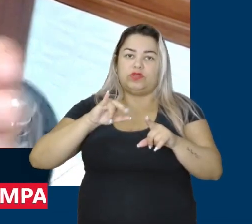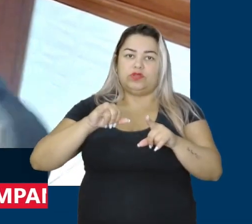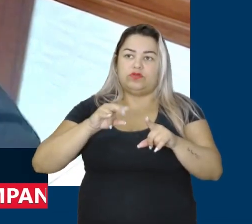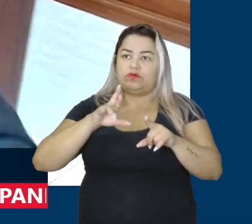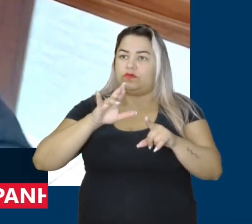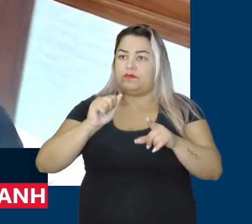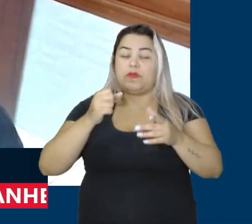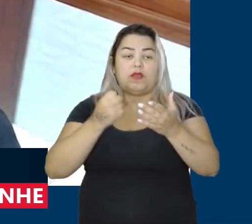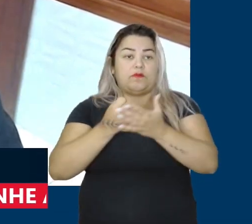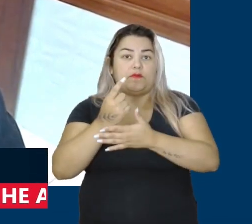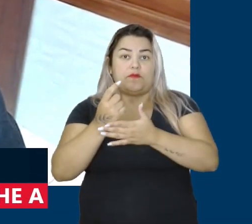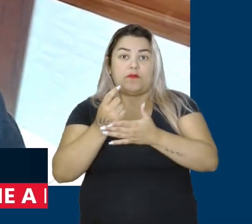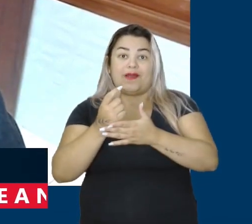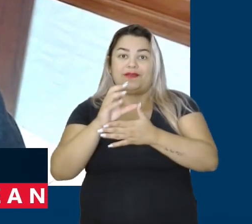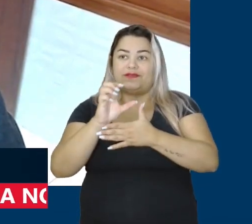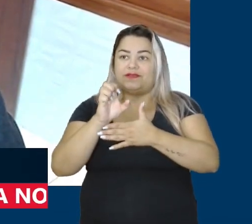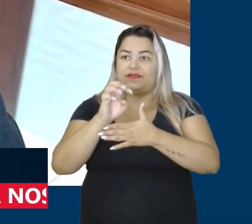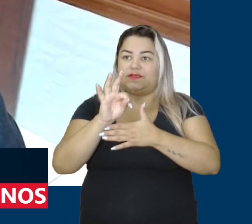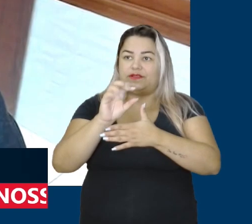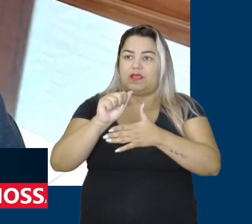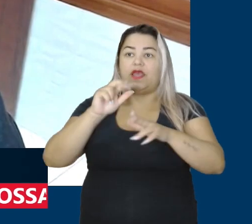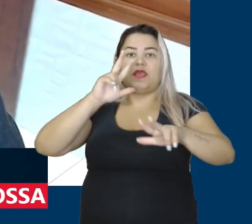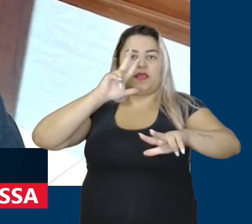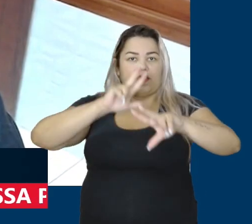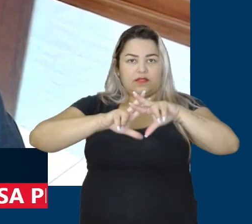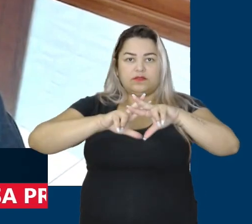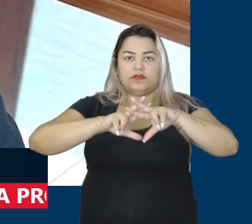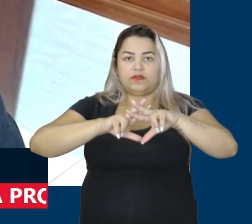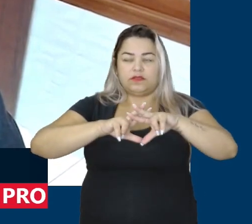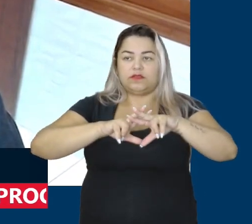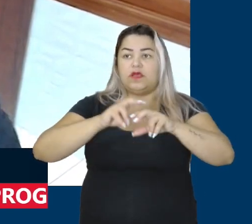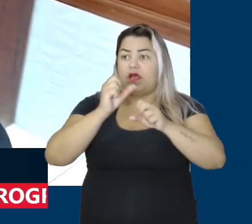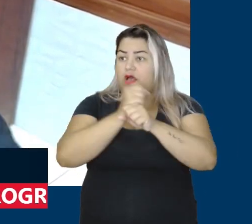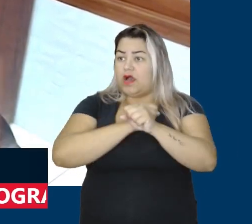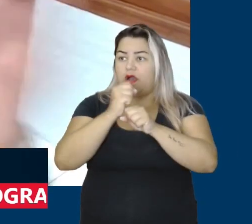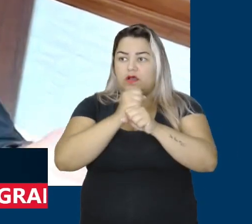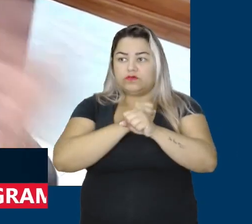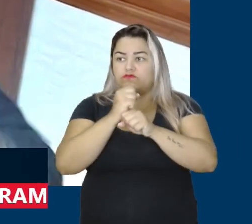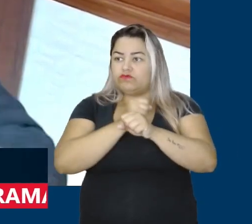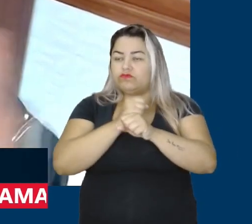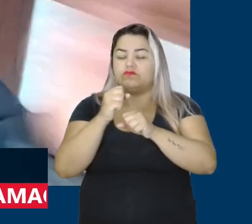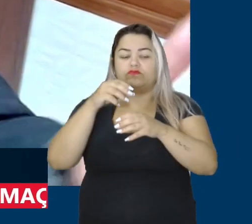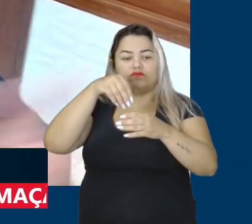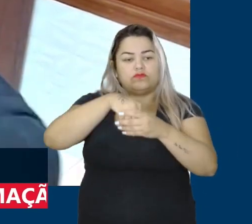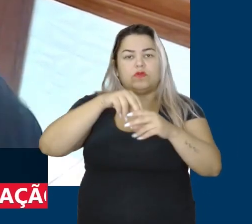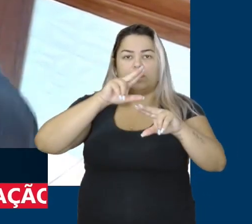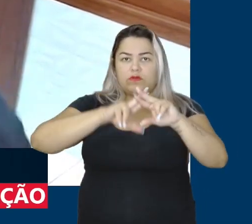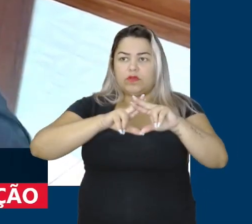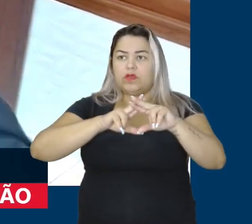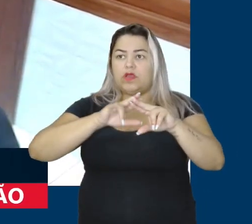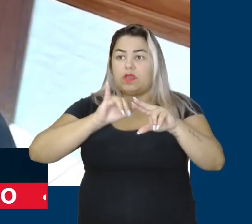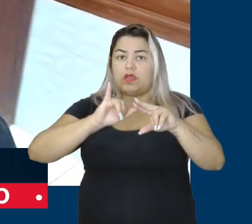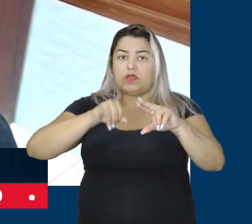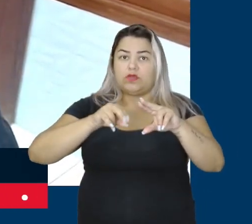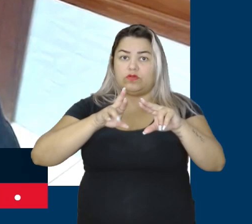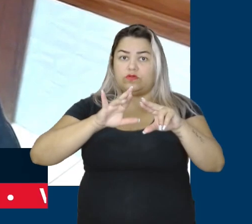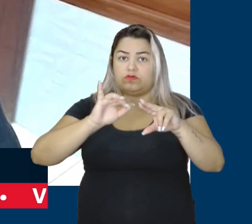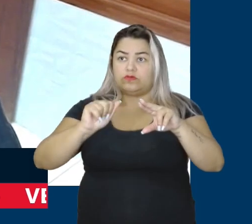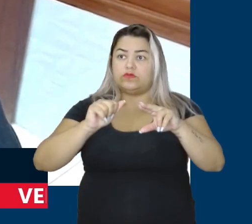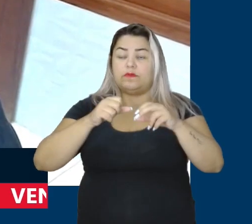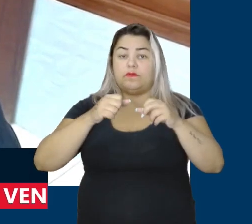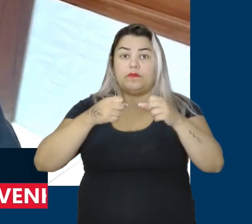básica. Não, é cadeia e anos de prisão. Inclusive, se a injúria for, inclusive no